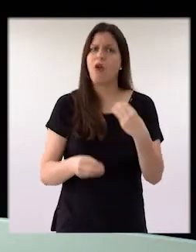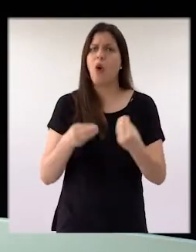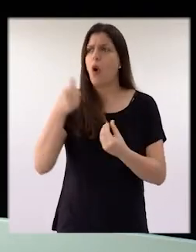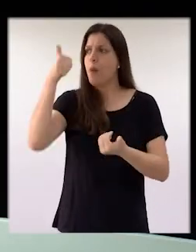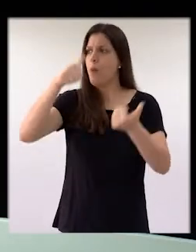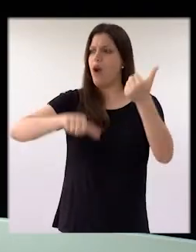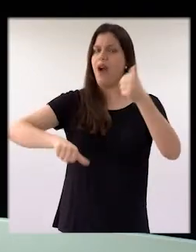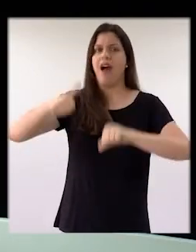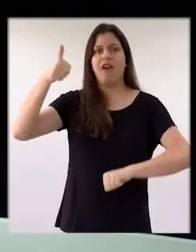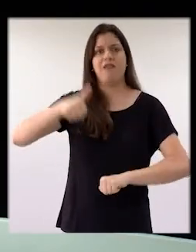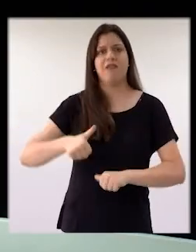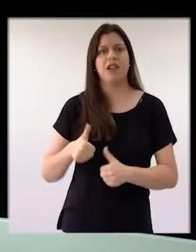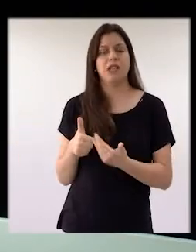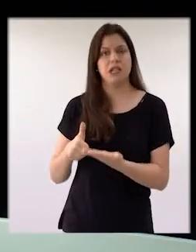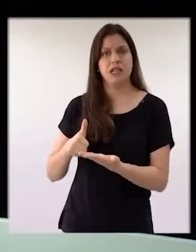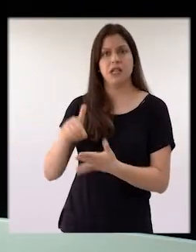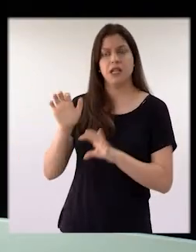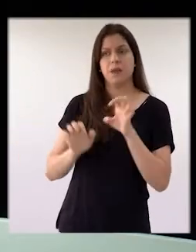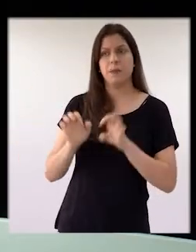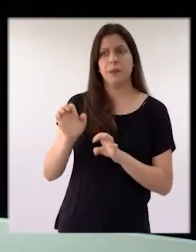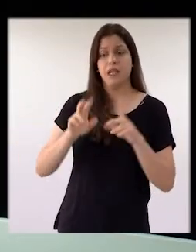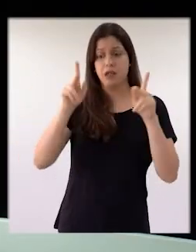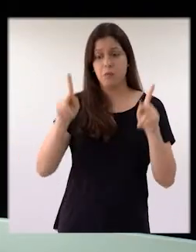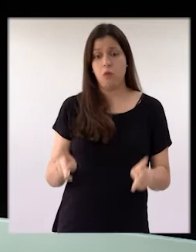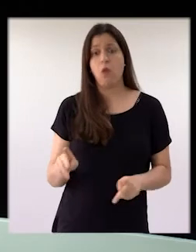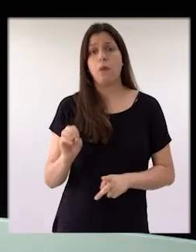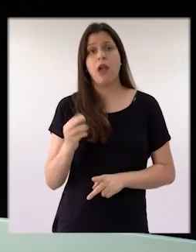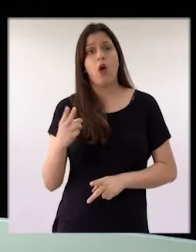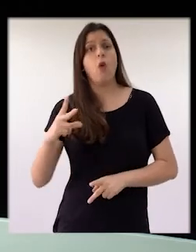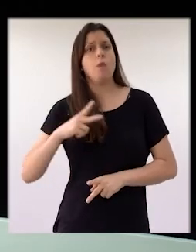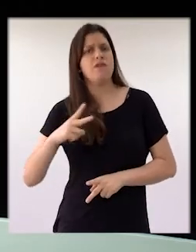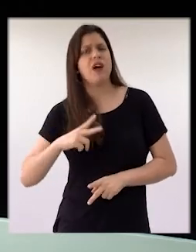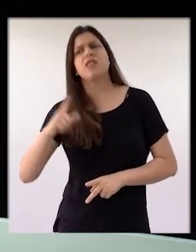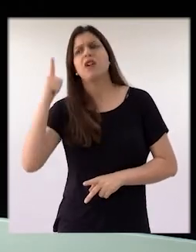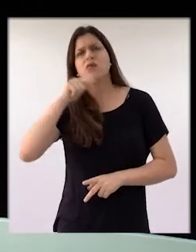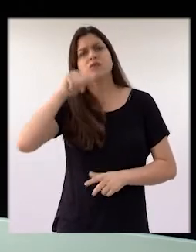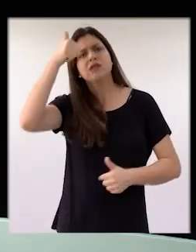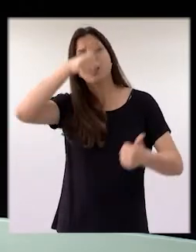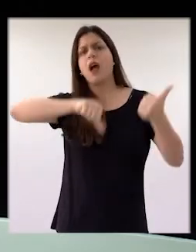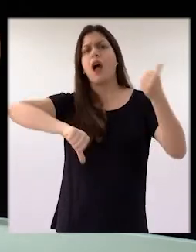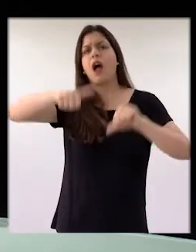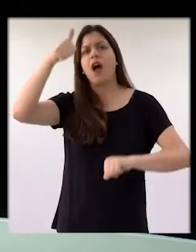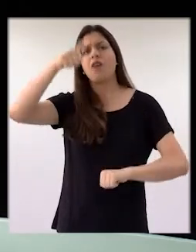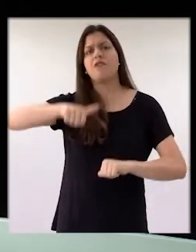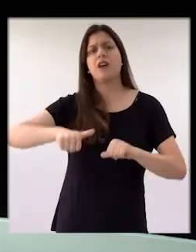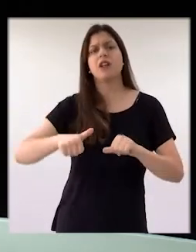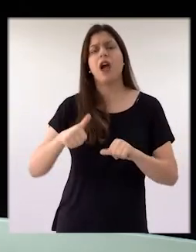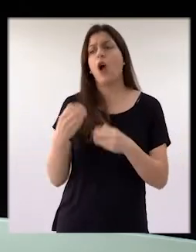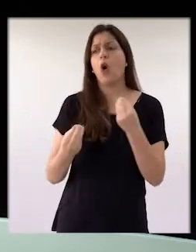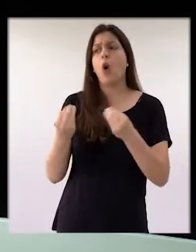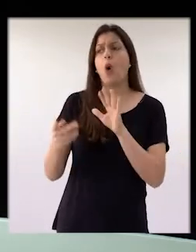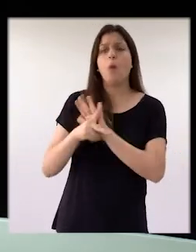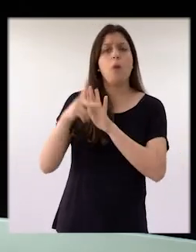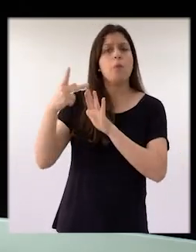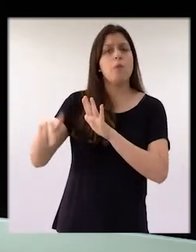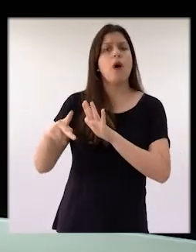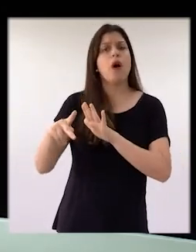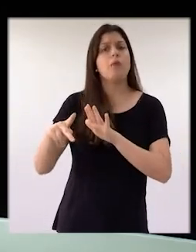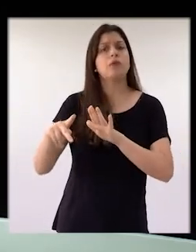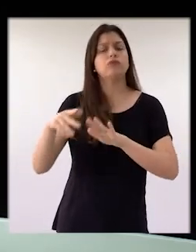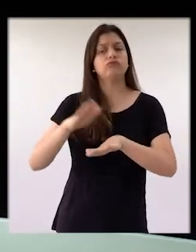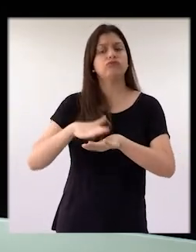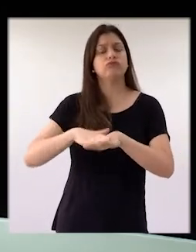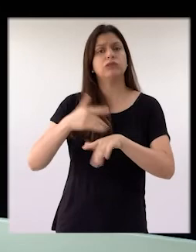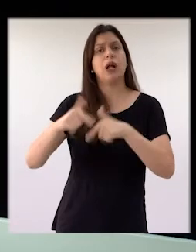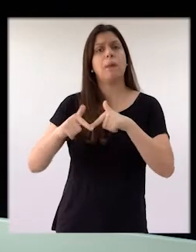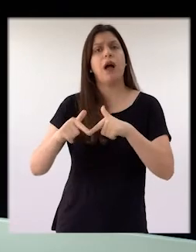você fez pode ser útil para que essas empresas públicas ou privadas possam analisar e verificar a